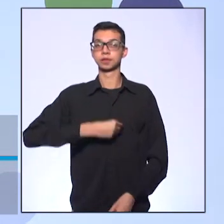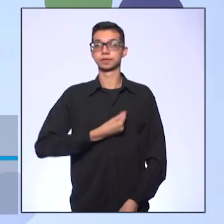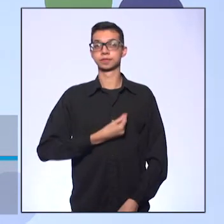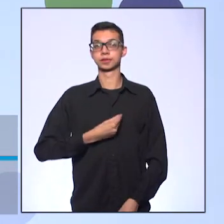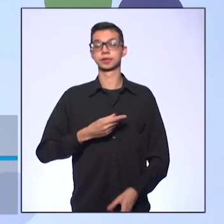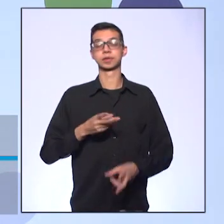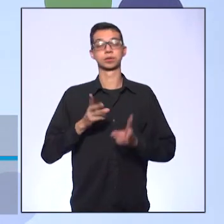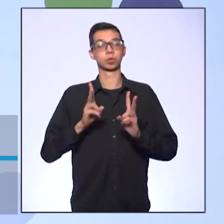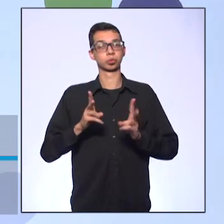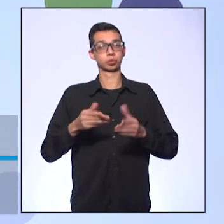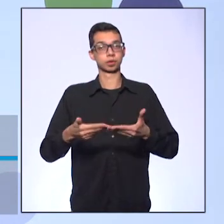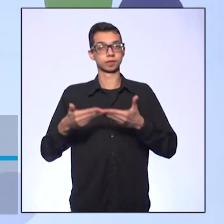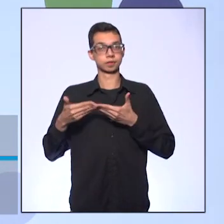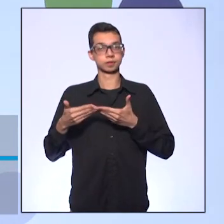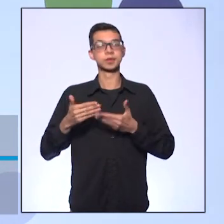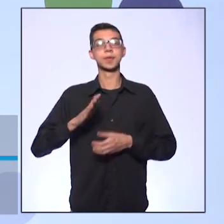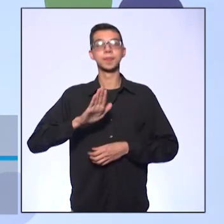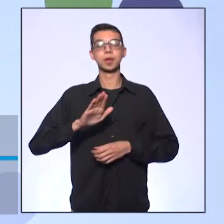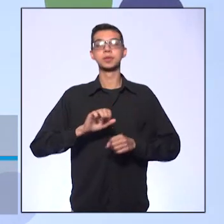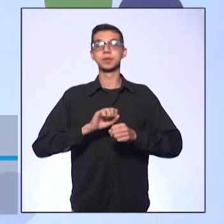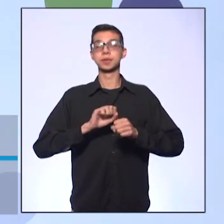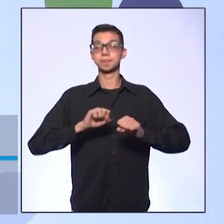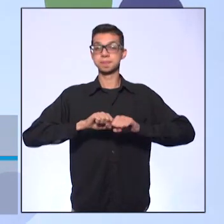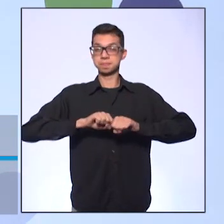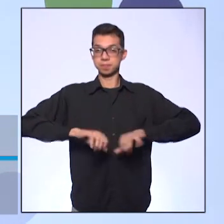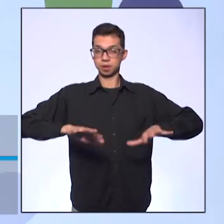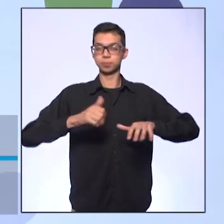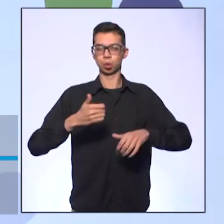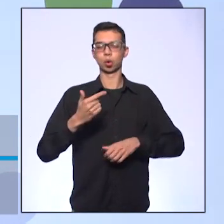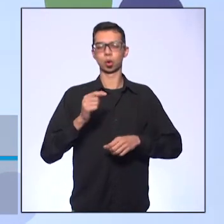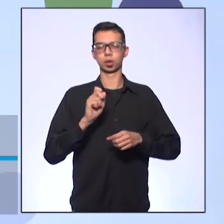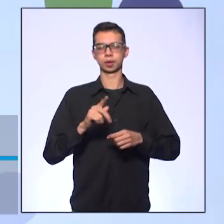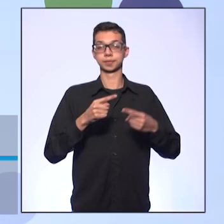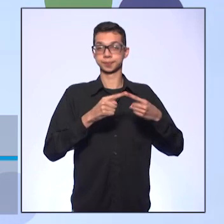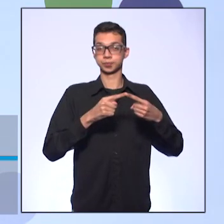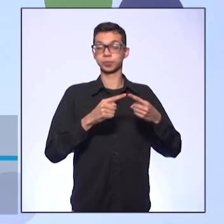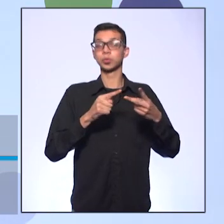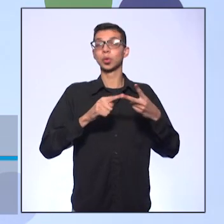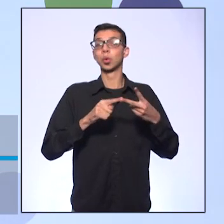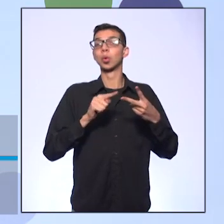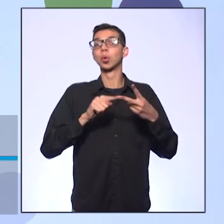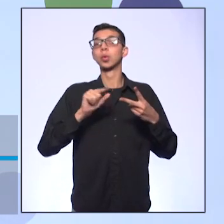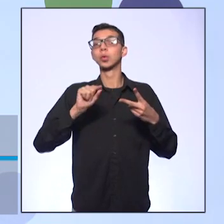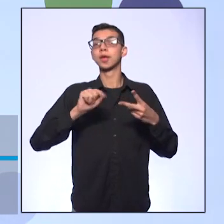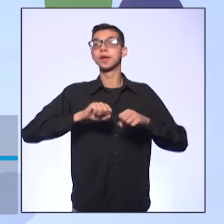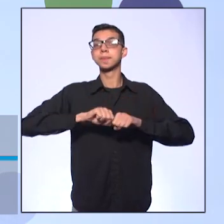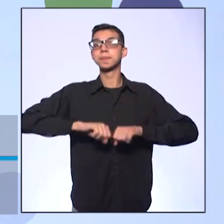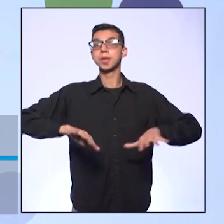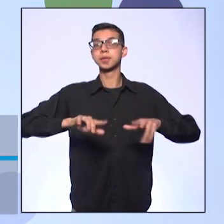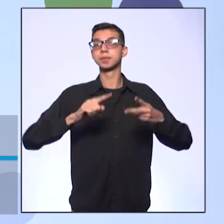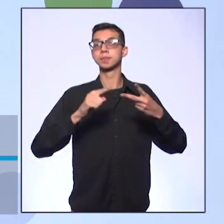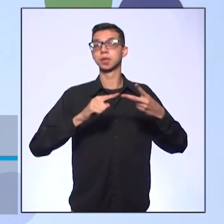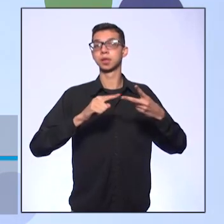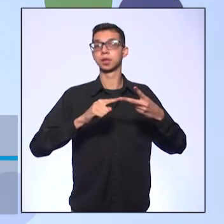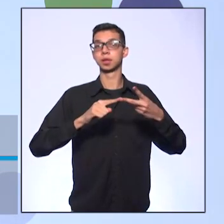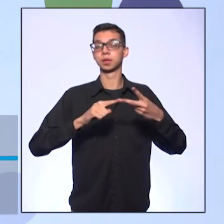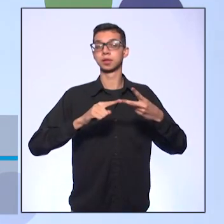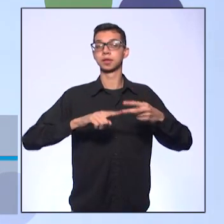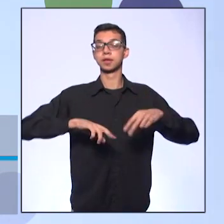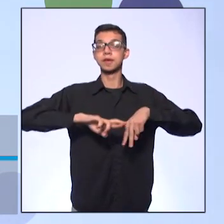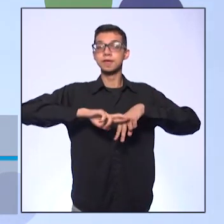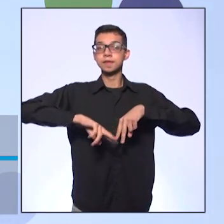nós temos uma outra pandemia agindo de maneira silenciosa, que é a violência de gênero e a ameaça aos direitos das